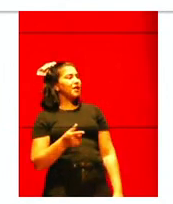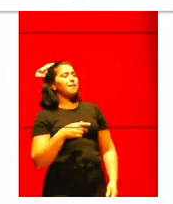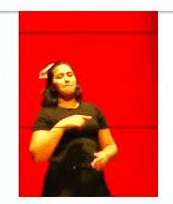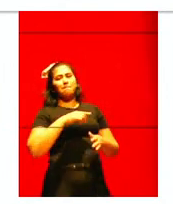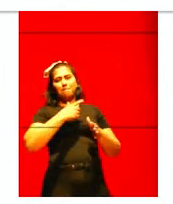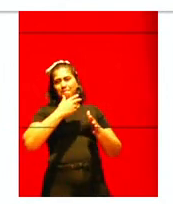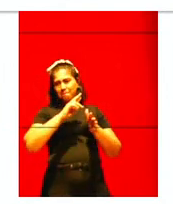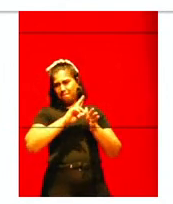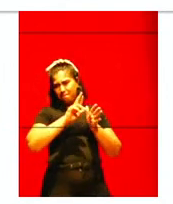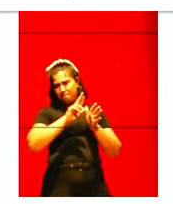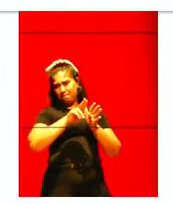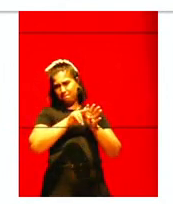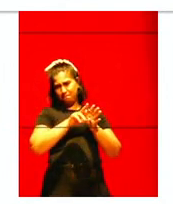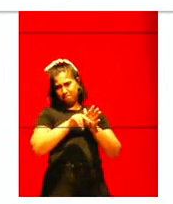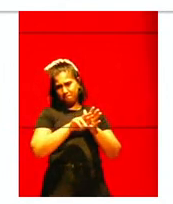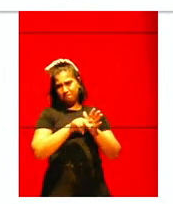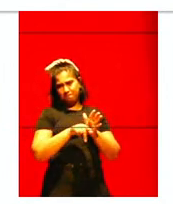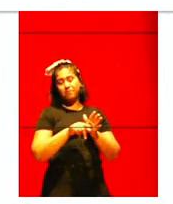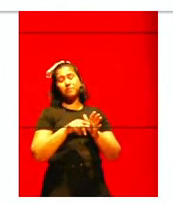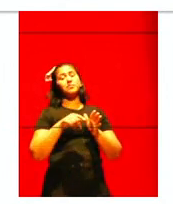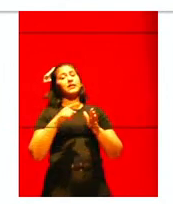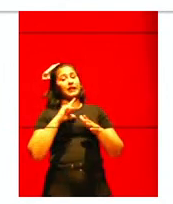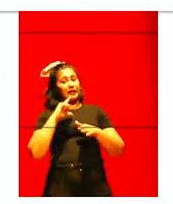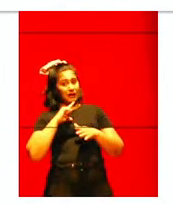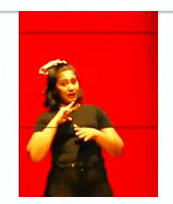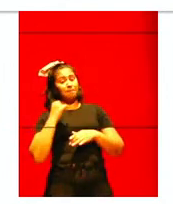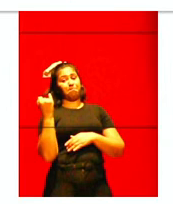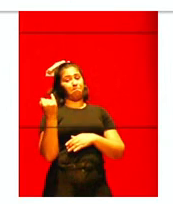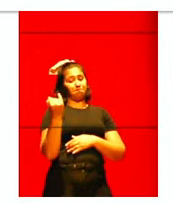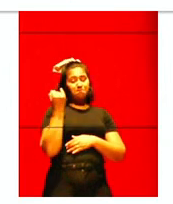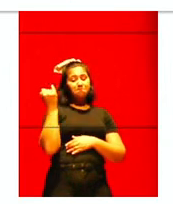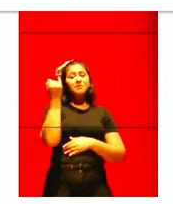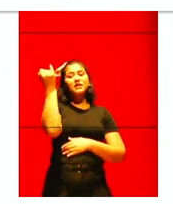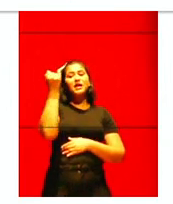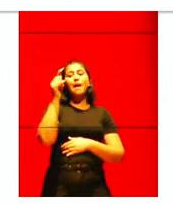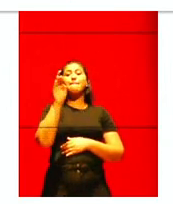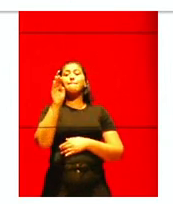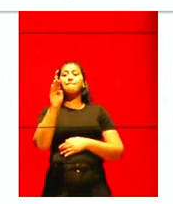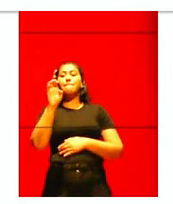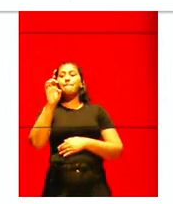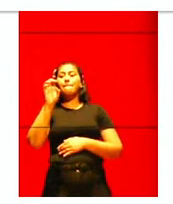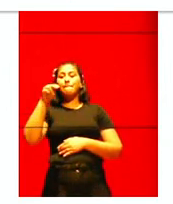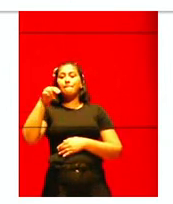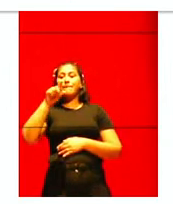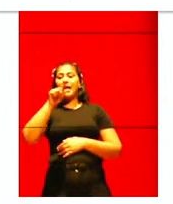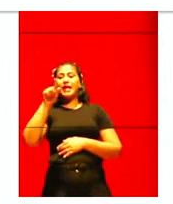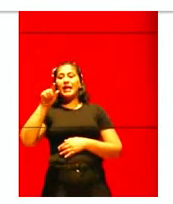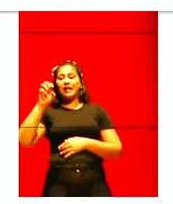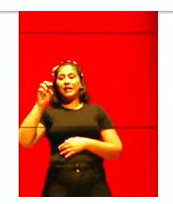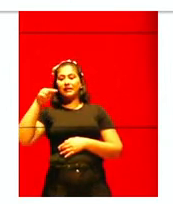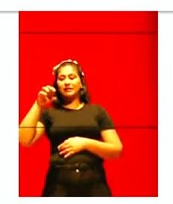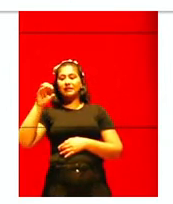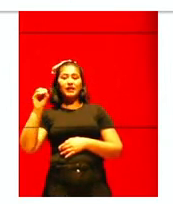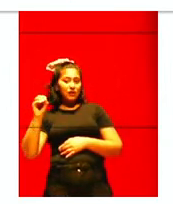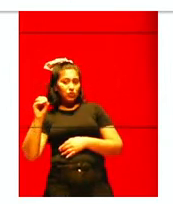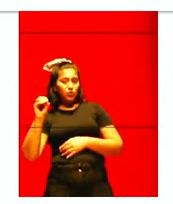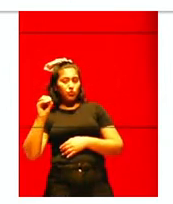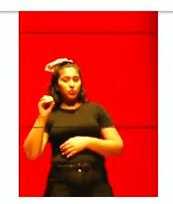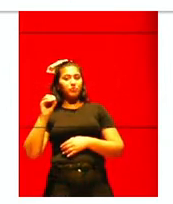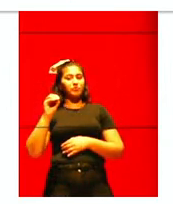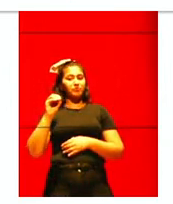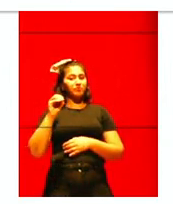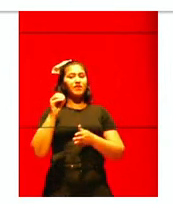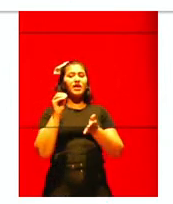uma ramificação que é muito importante, que é o benzeno, só que o benzeno como